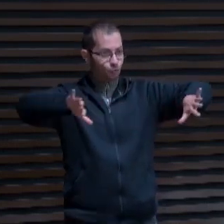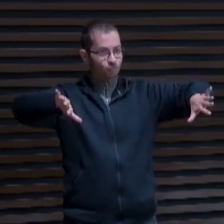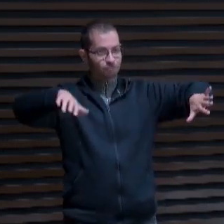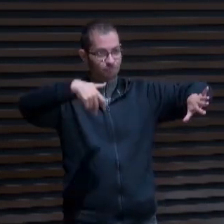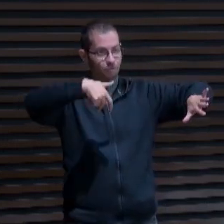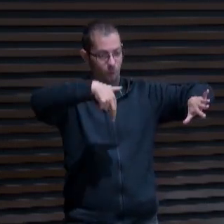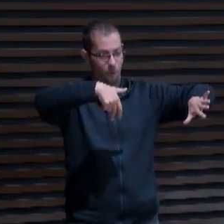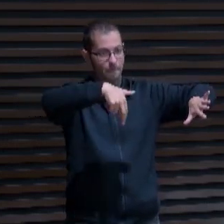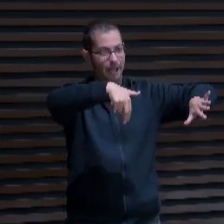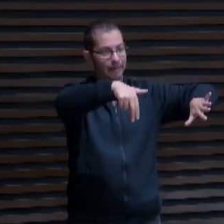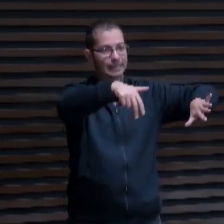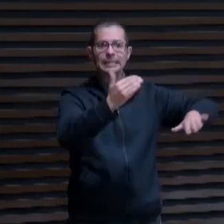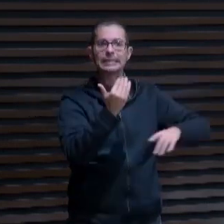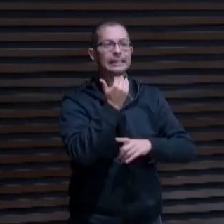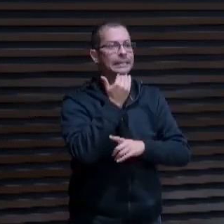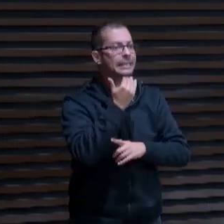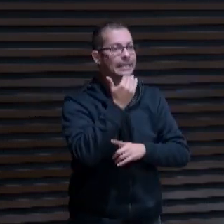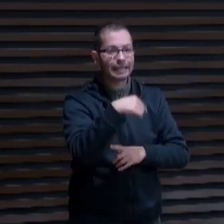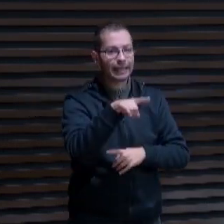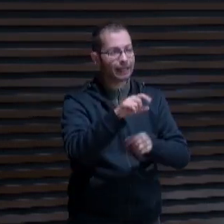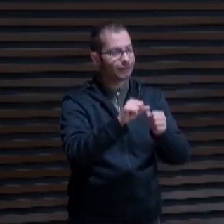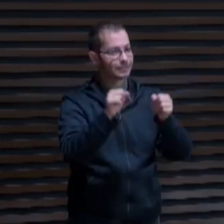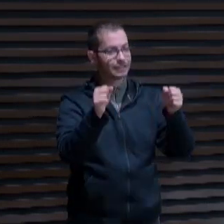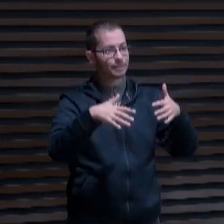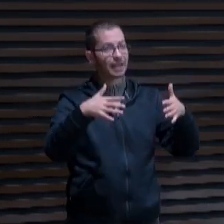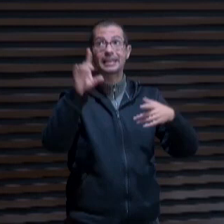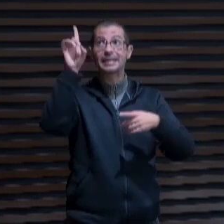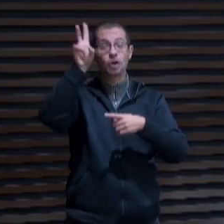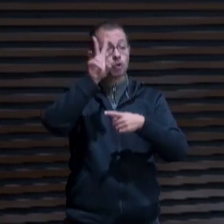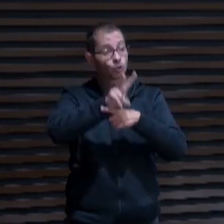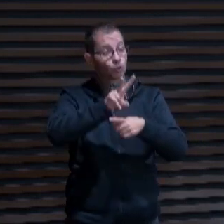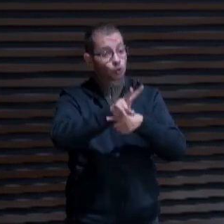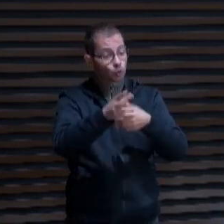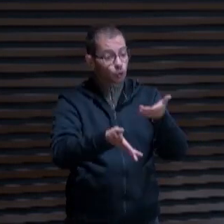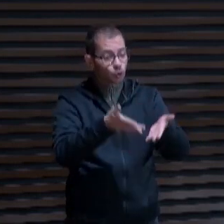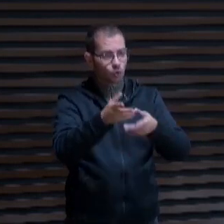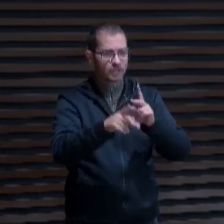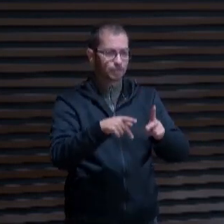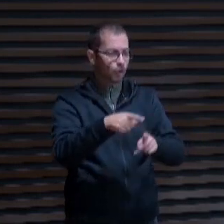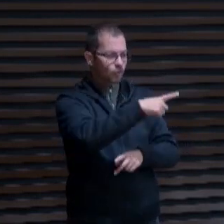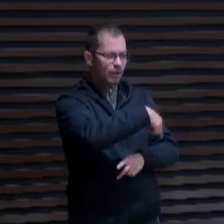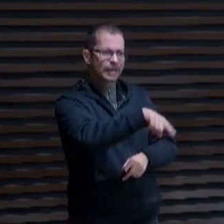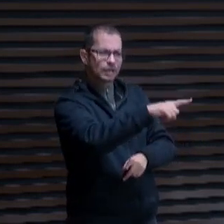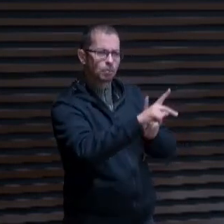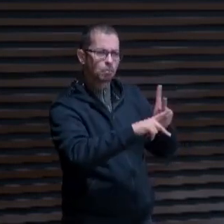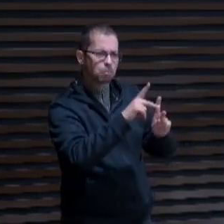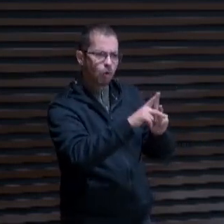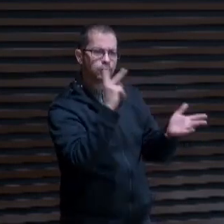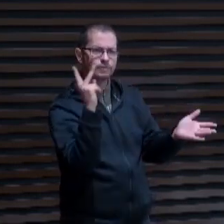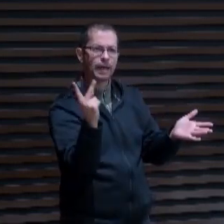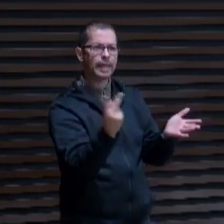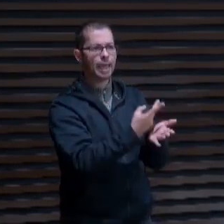aquilo. Deus amamentou esse povo. E na primeira oportunidade, eles pedem deuses que